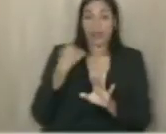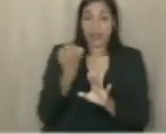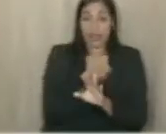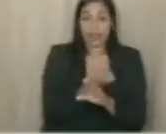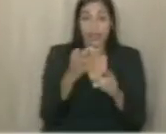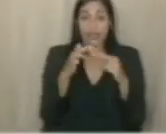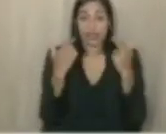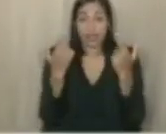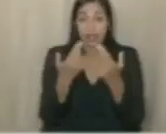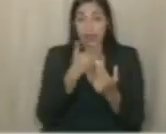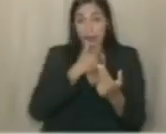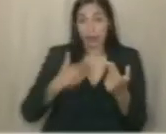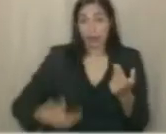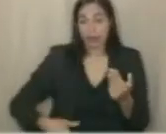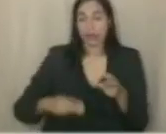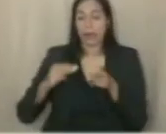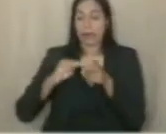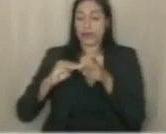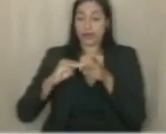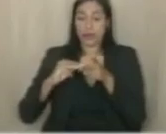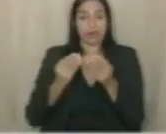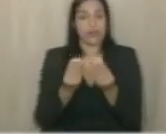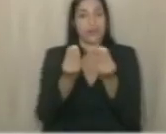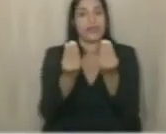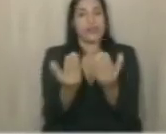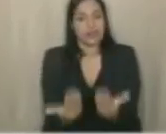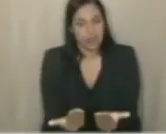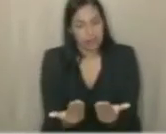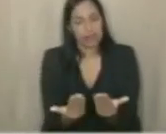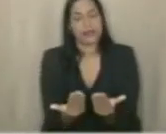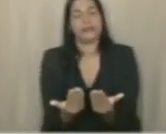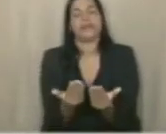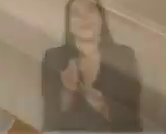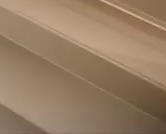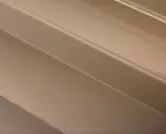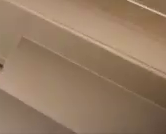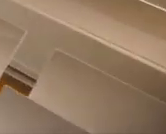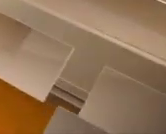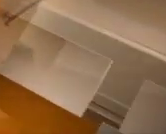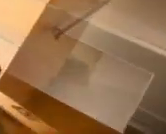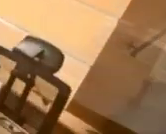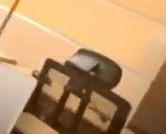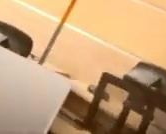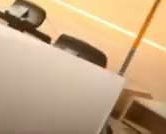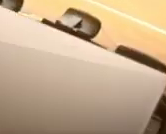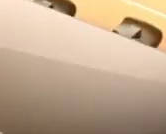pública para o Ministério Público de Pernambuco, para que tudo isso seja apurado.